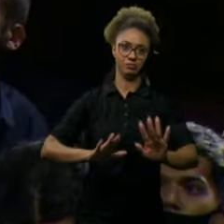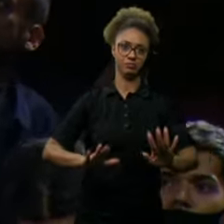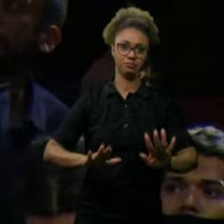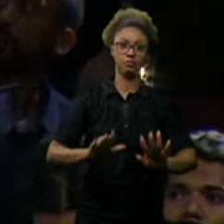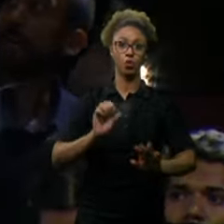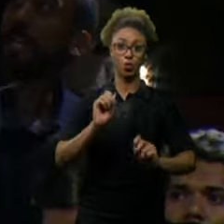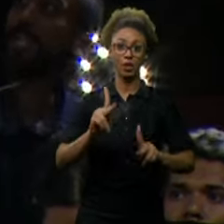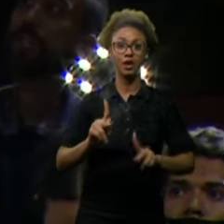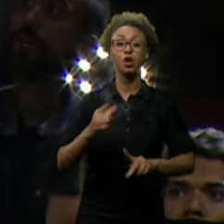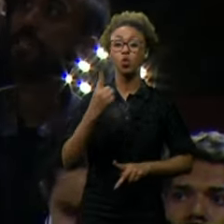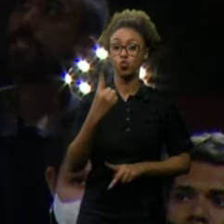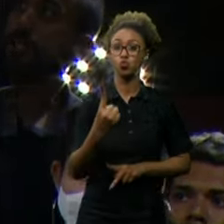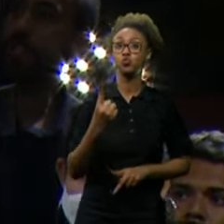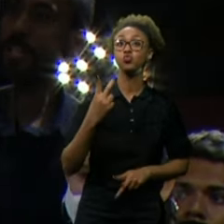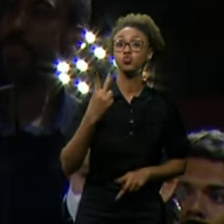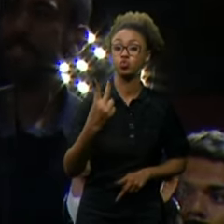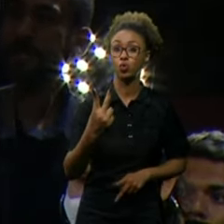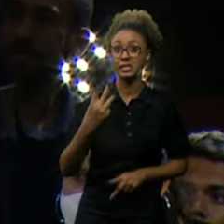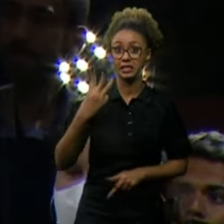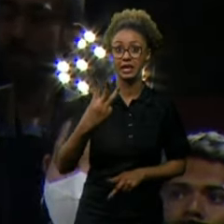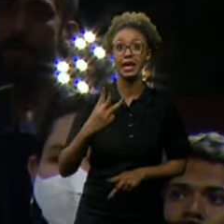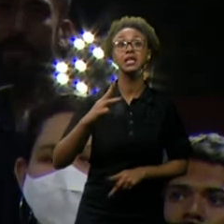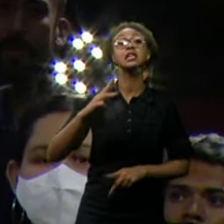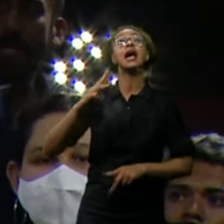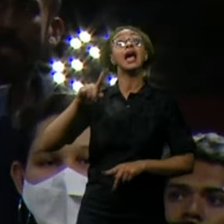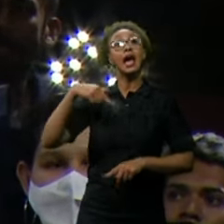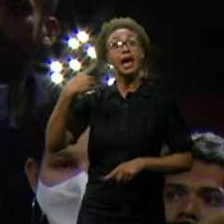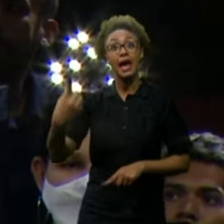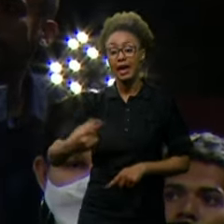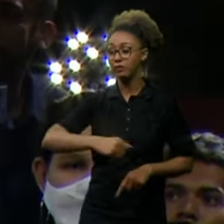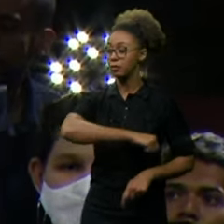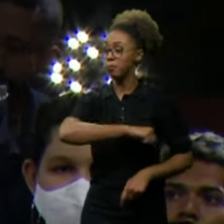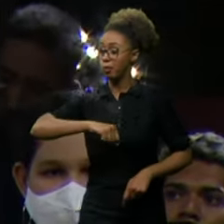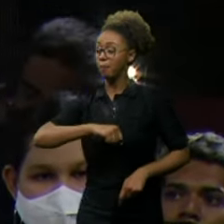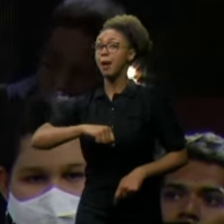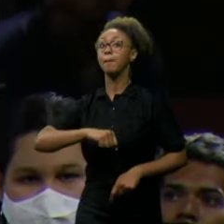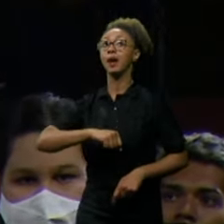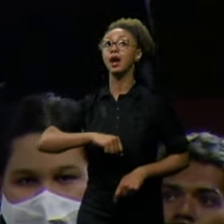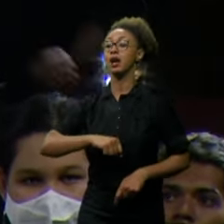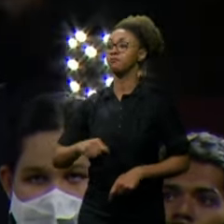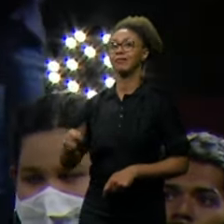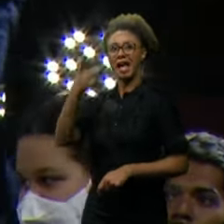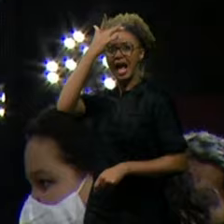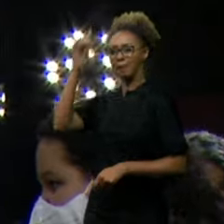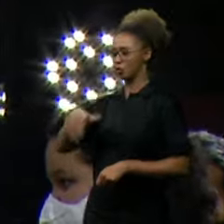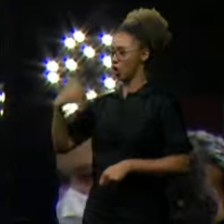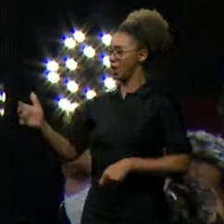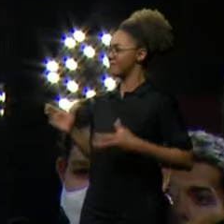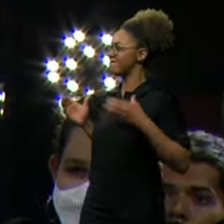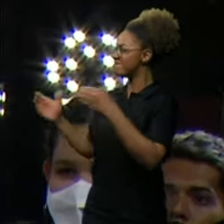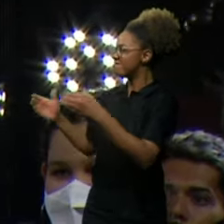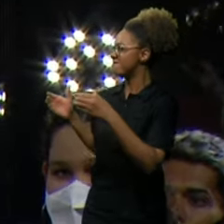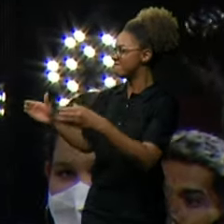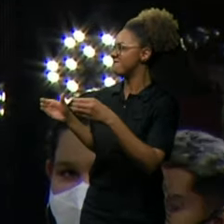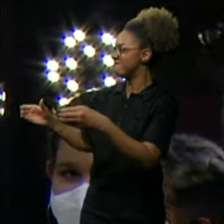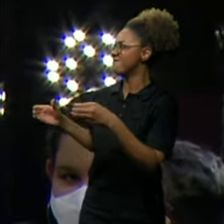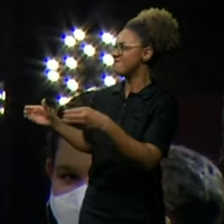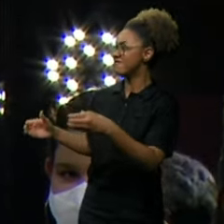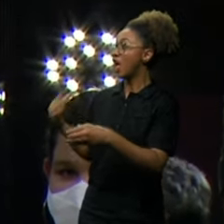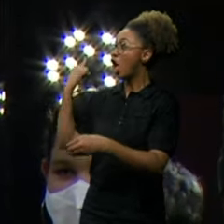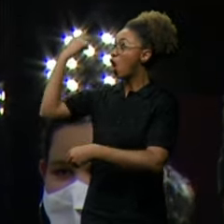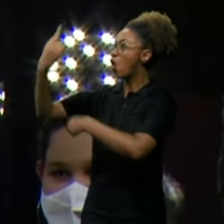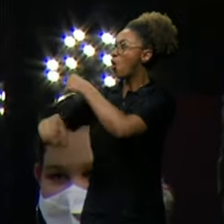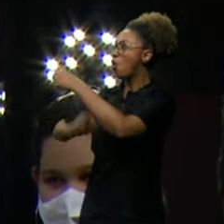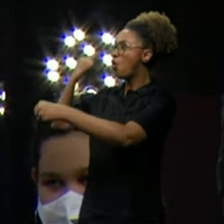no três você vai embora e suas mãos sobre o ombro de alguém no três vai dar um Sacode nessa pessoa e vai gritar para ela um